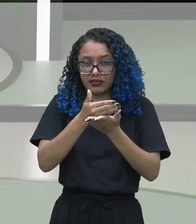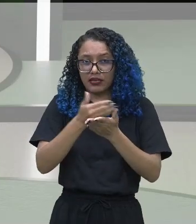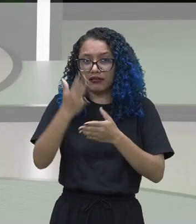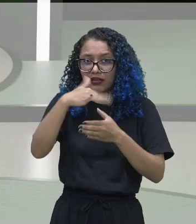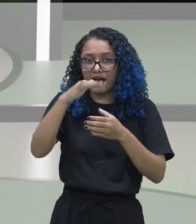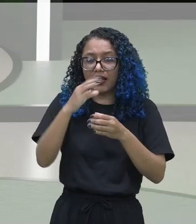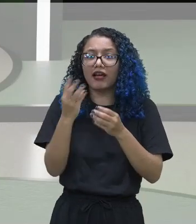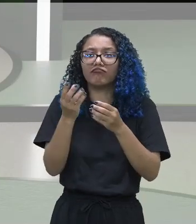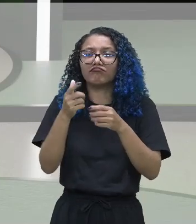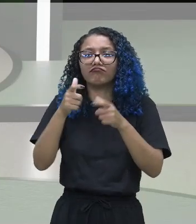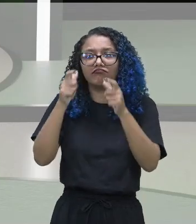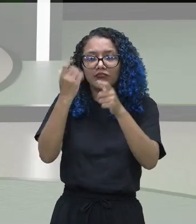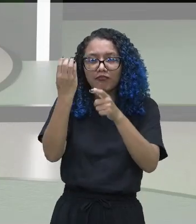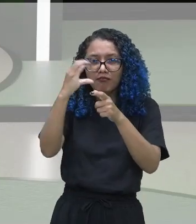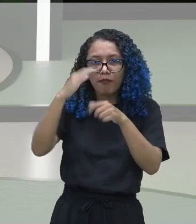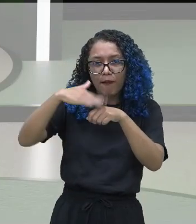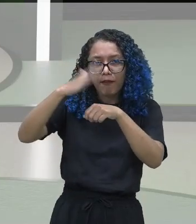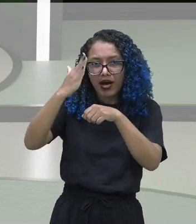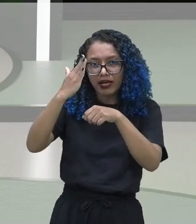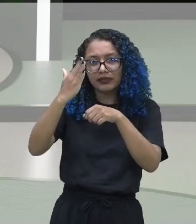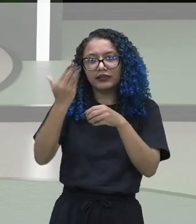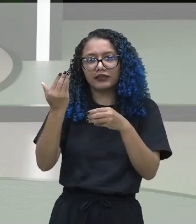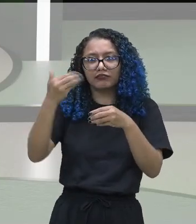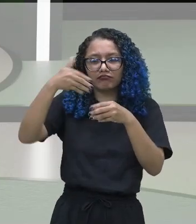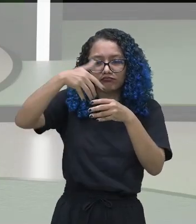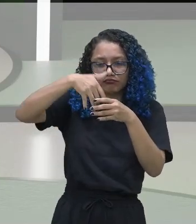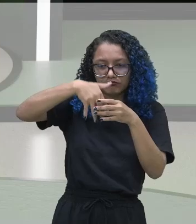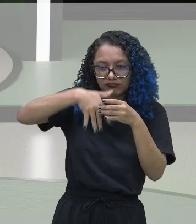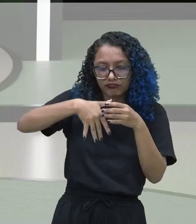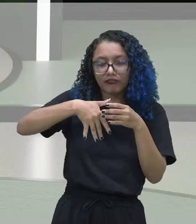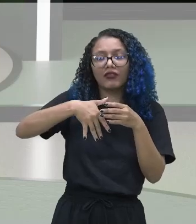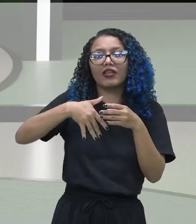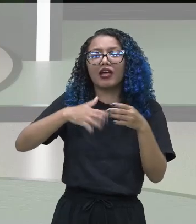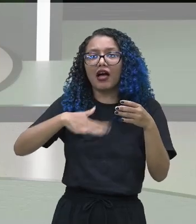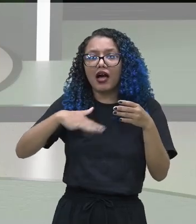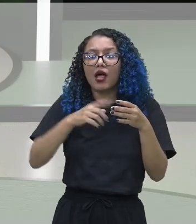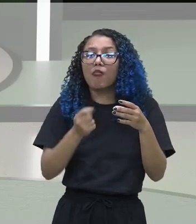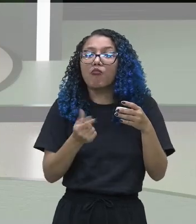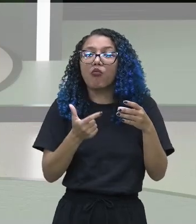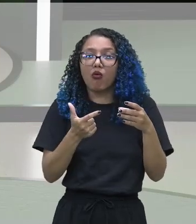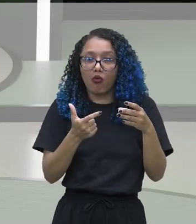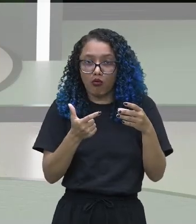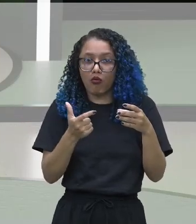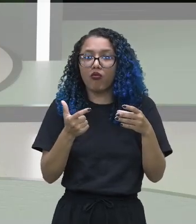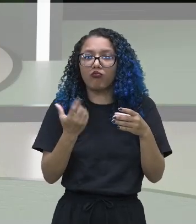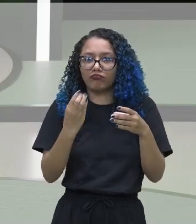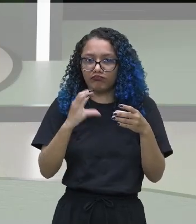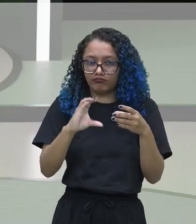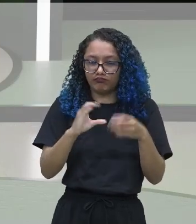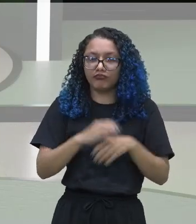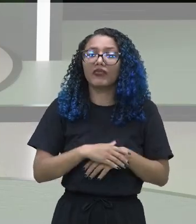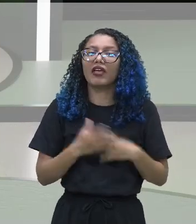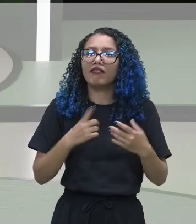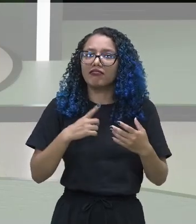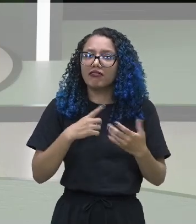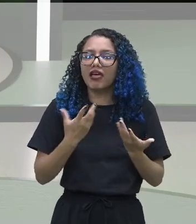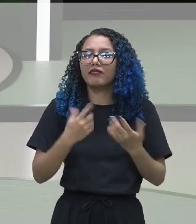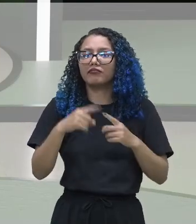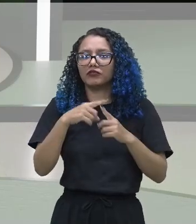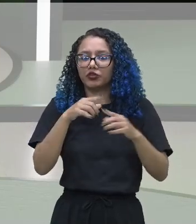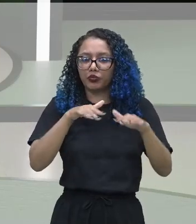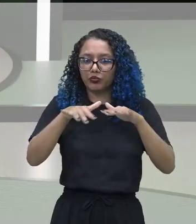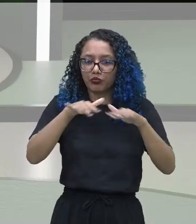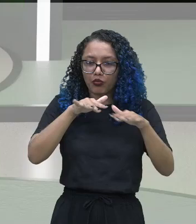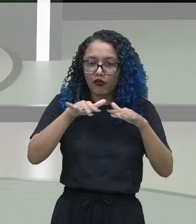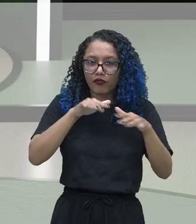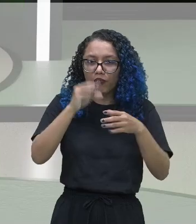está menos concentrado? E assim vai ocorrer esse mecanismo de transporte, né, entre